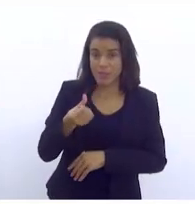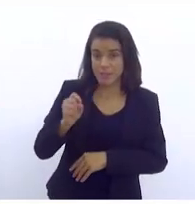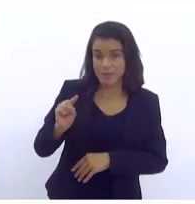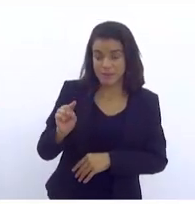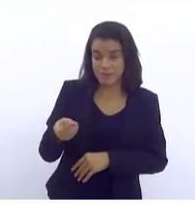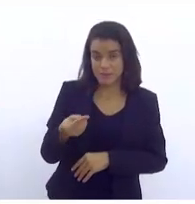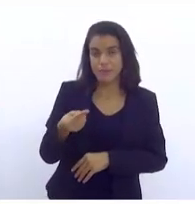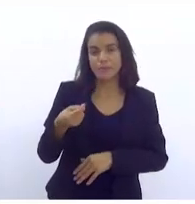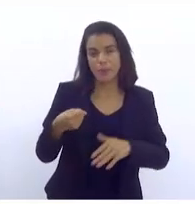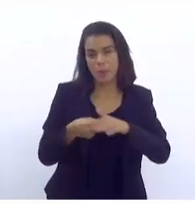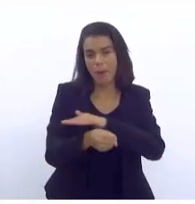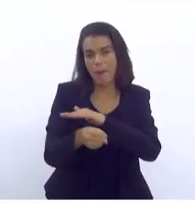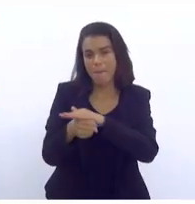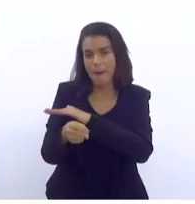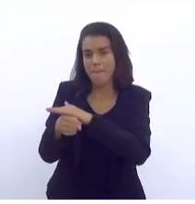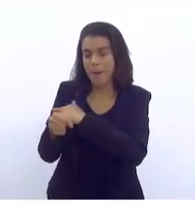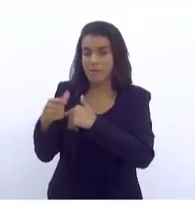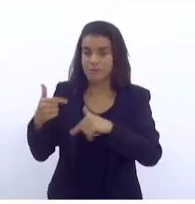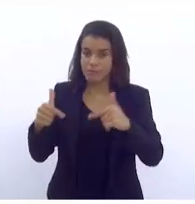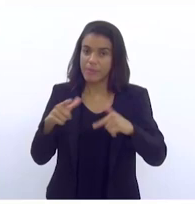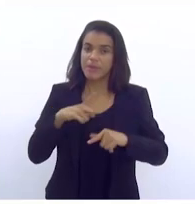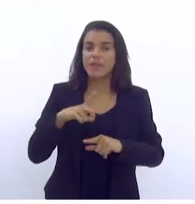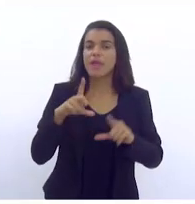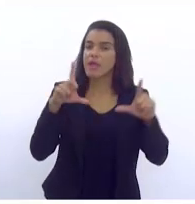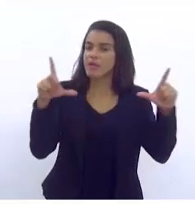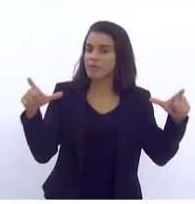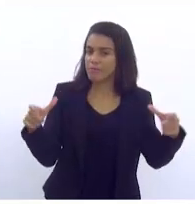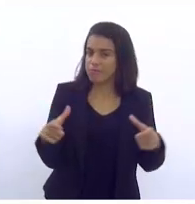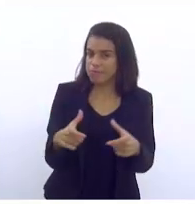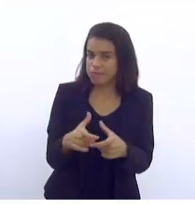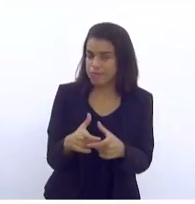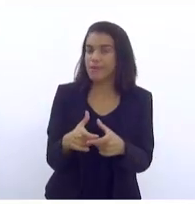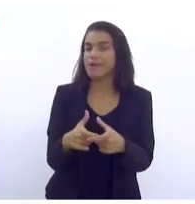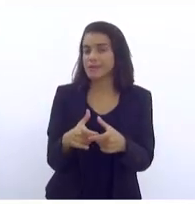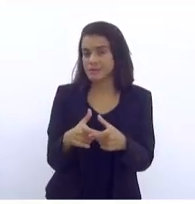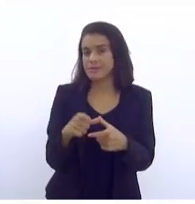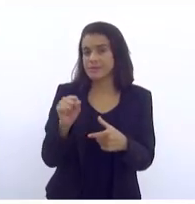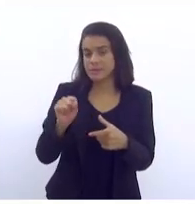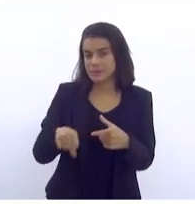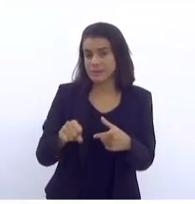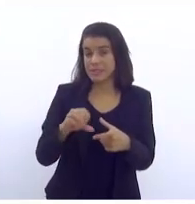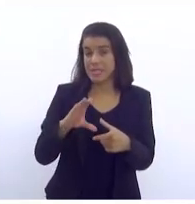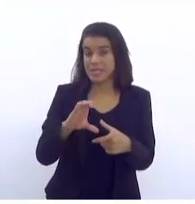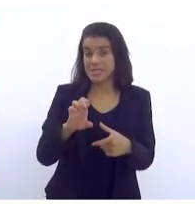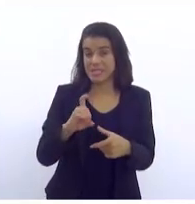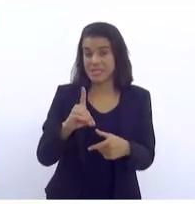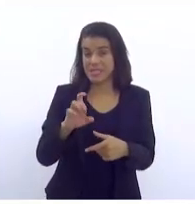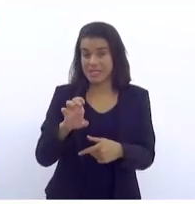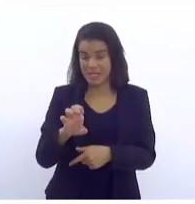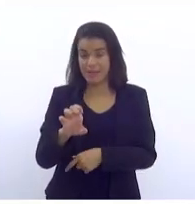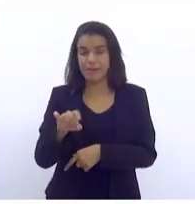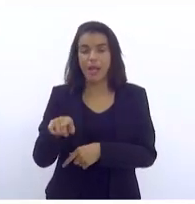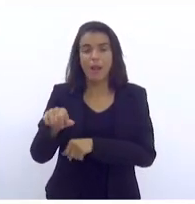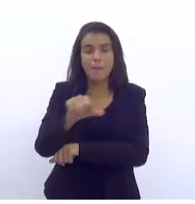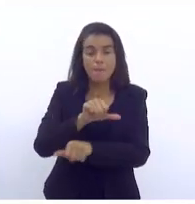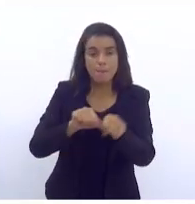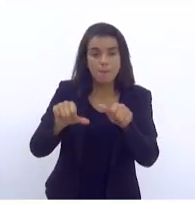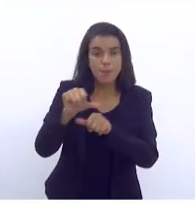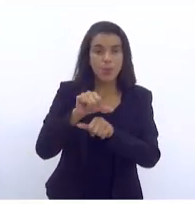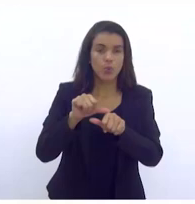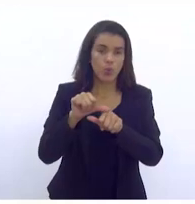gerados é claro que teve uma redução né a a deputada bem colocou na Sedai dado que a cedai ela mudou sua